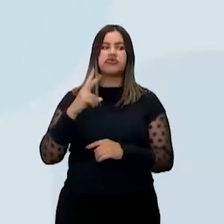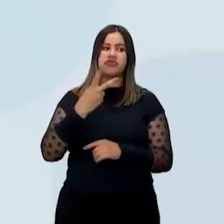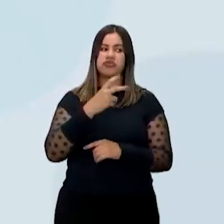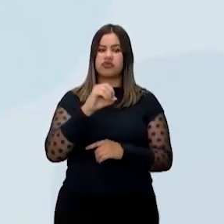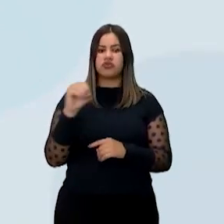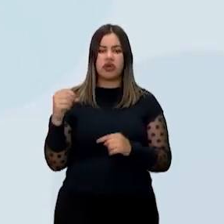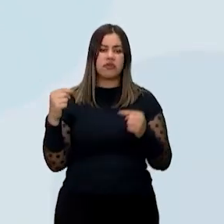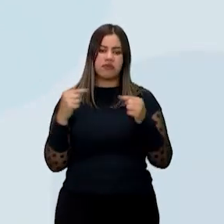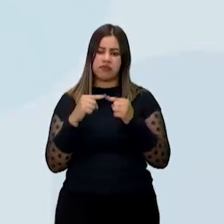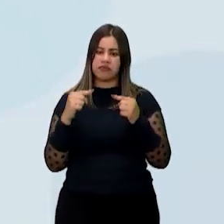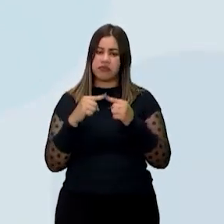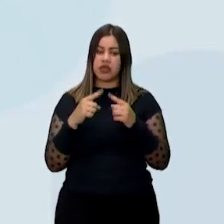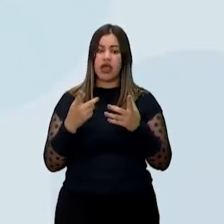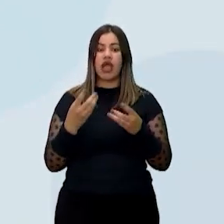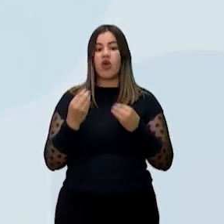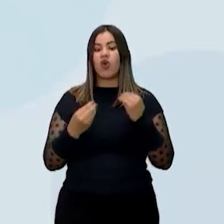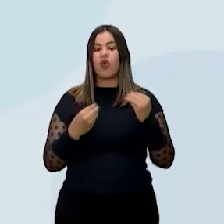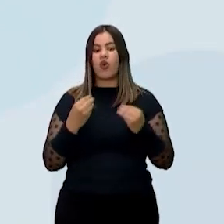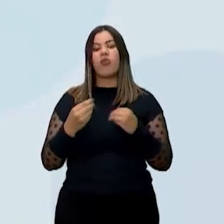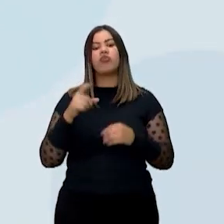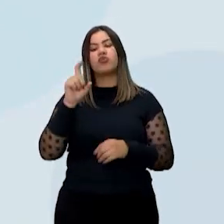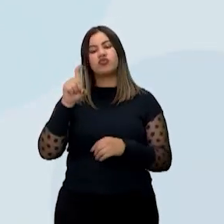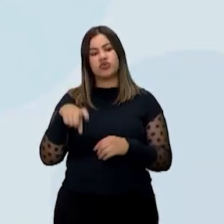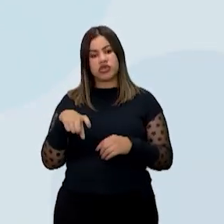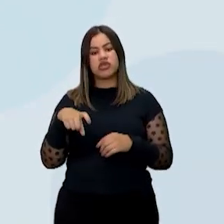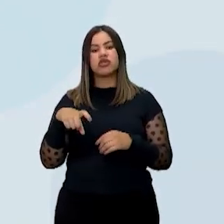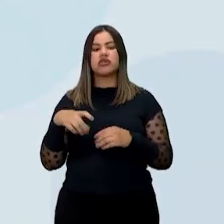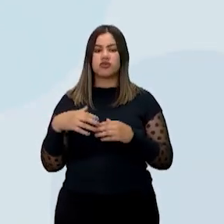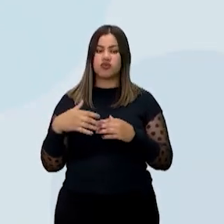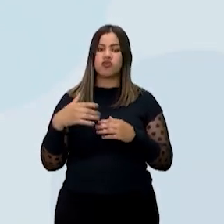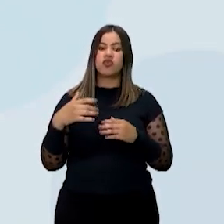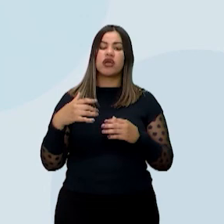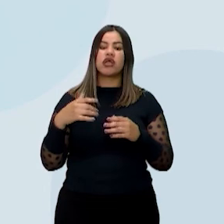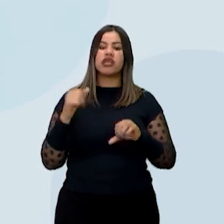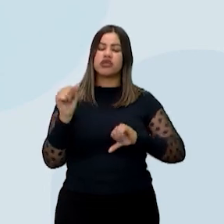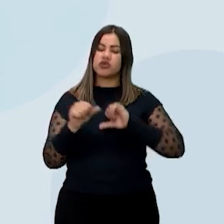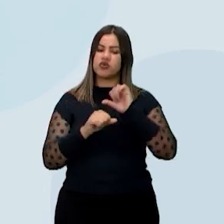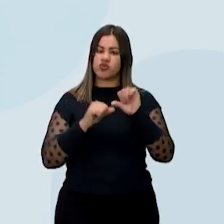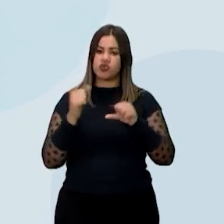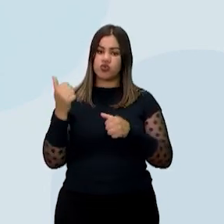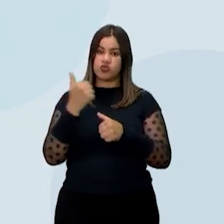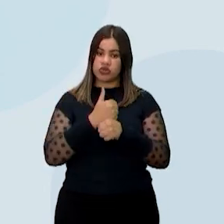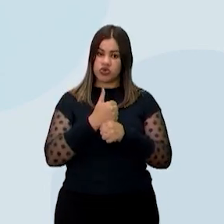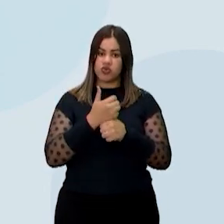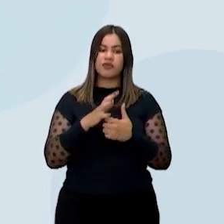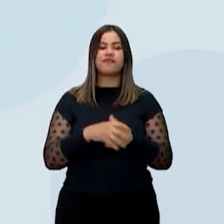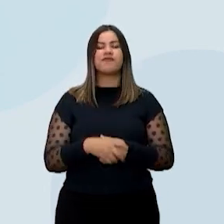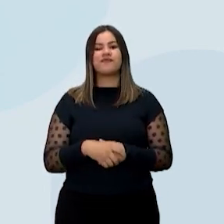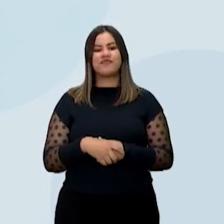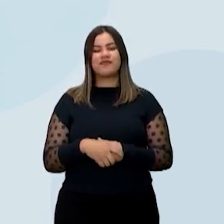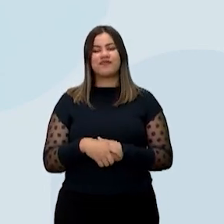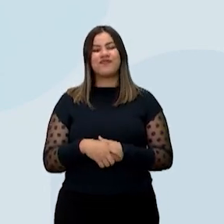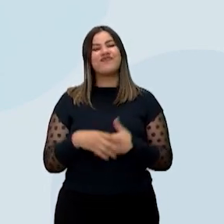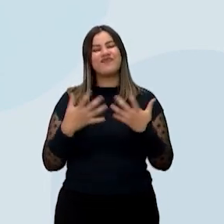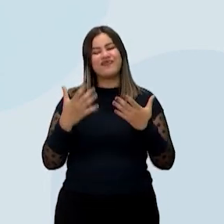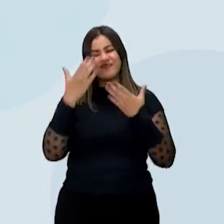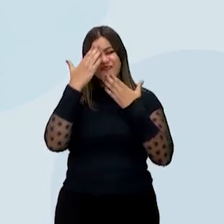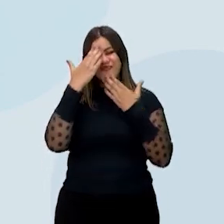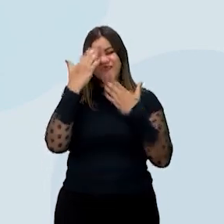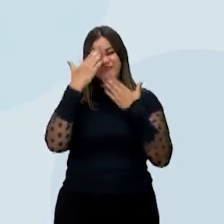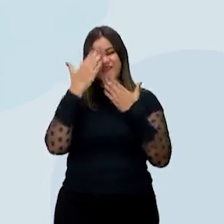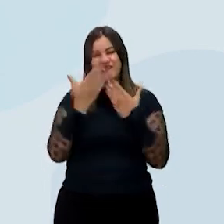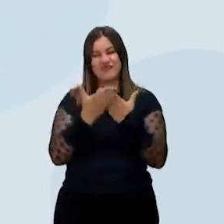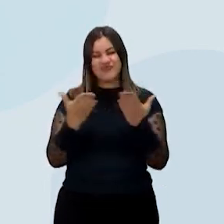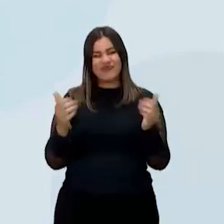faria? Vem aqui no lugar do X, que é a quantidade, e troca pelo valor que você quer saber. Tá certo? Bom, eu quero agradecer a companhia